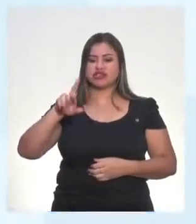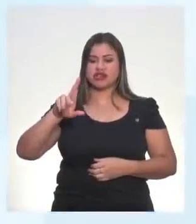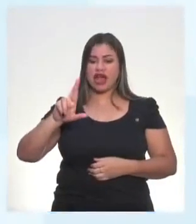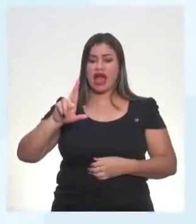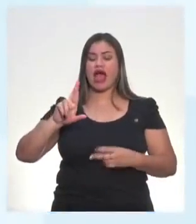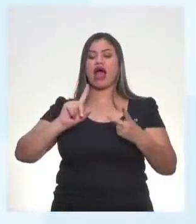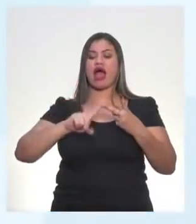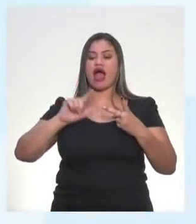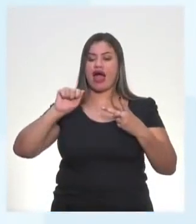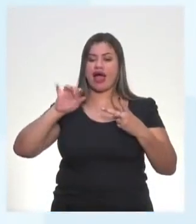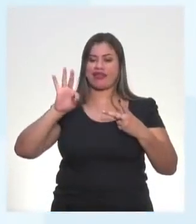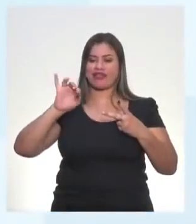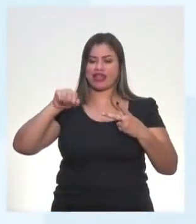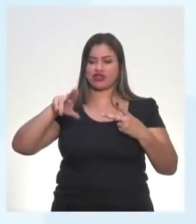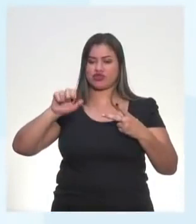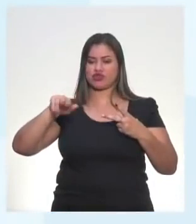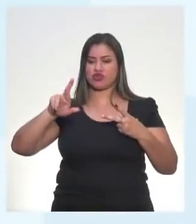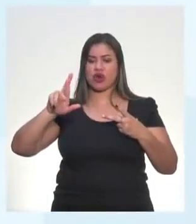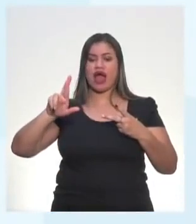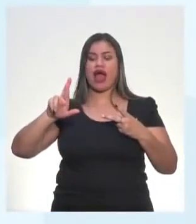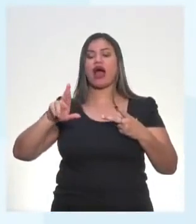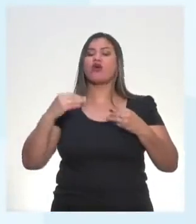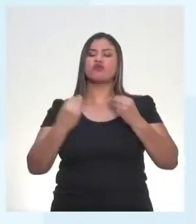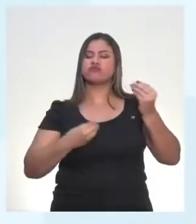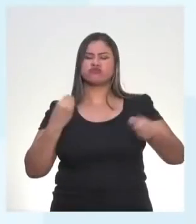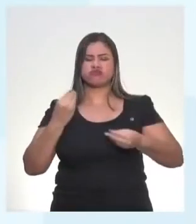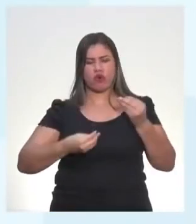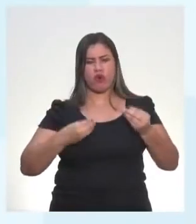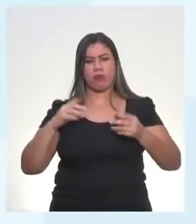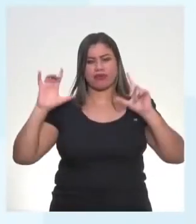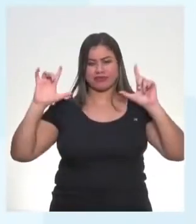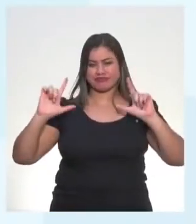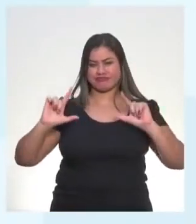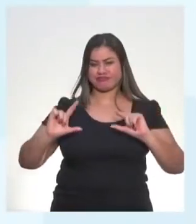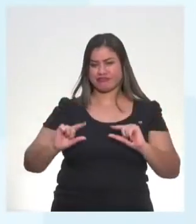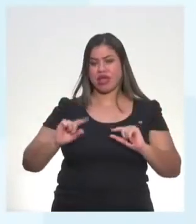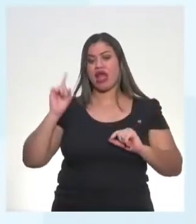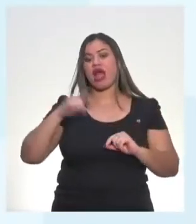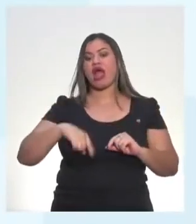atenuada. Como que ela pode ser atenuada? Ampliação